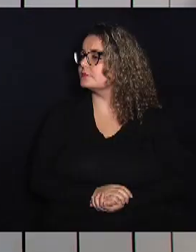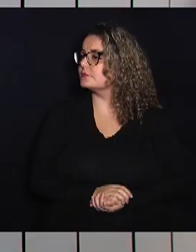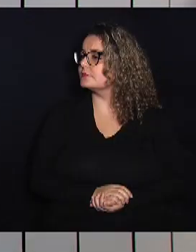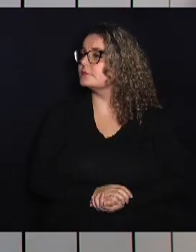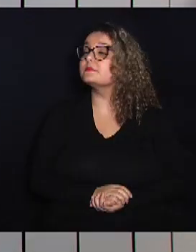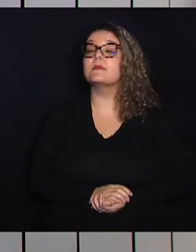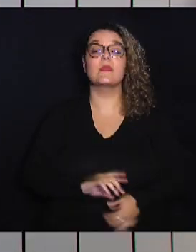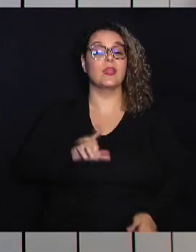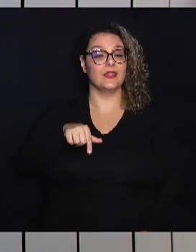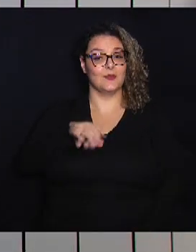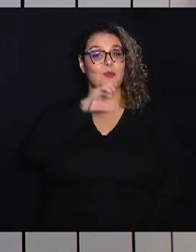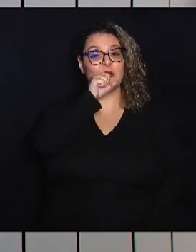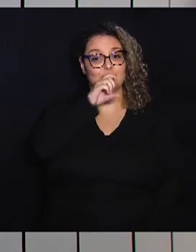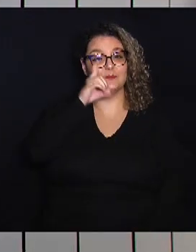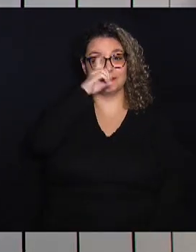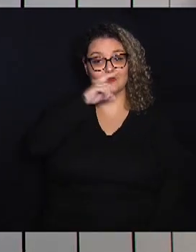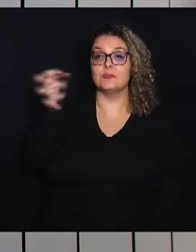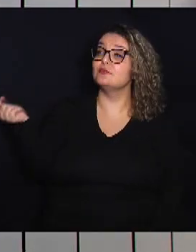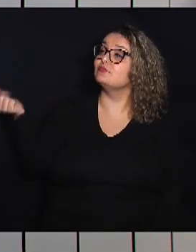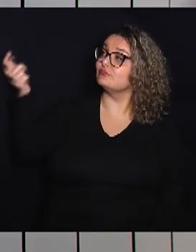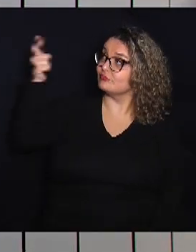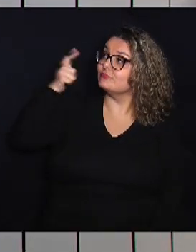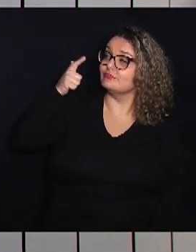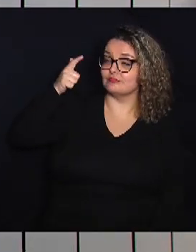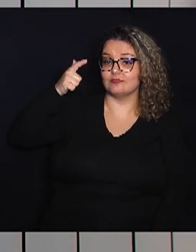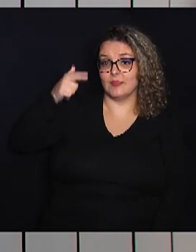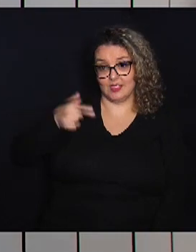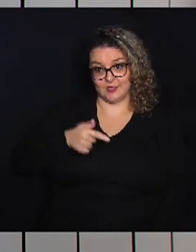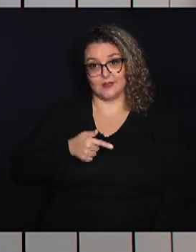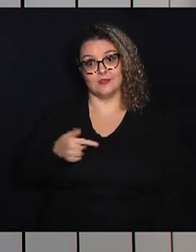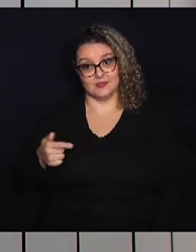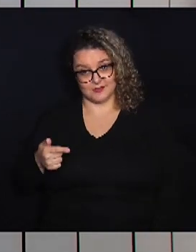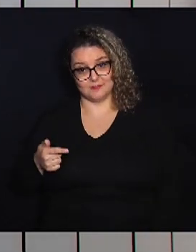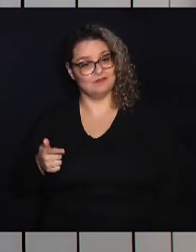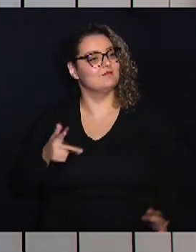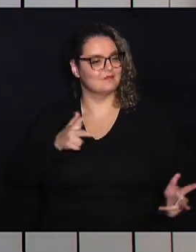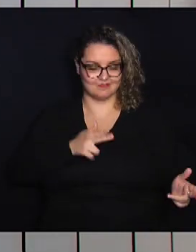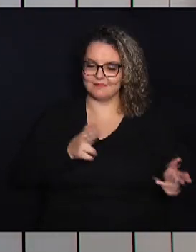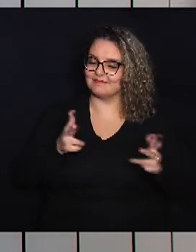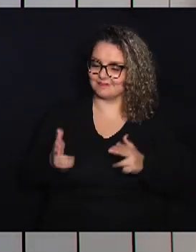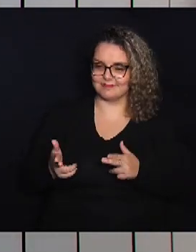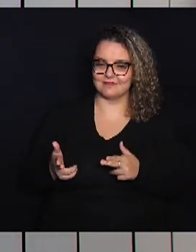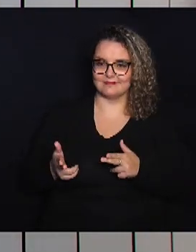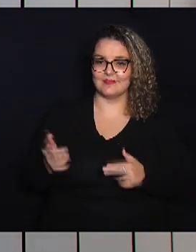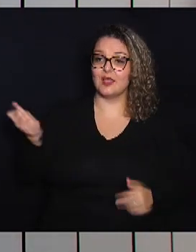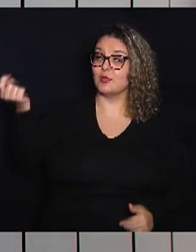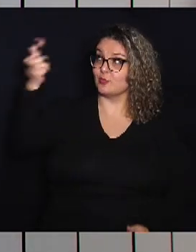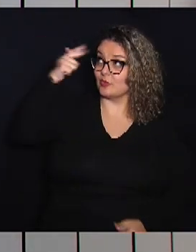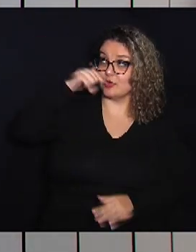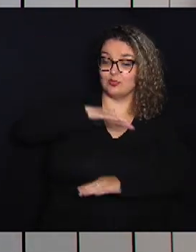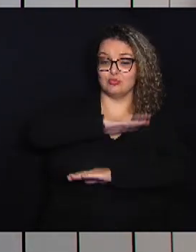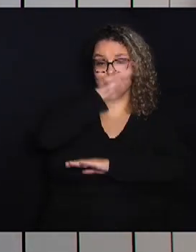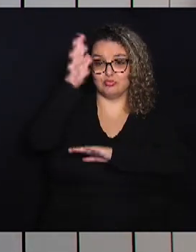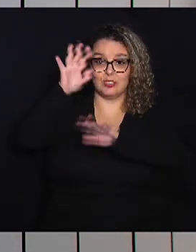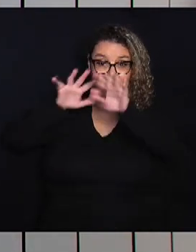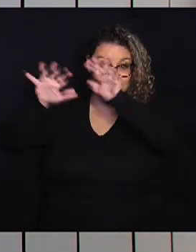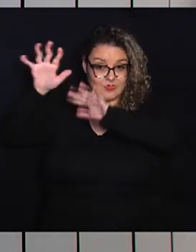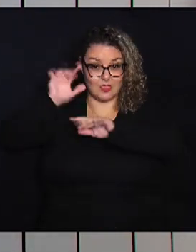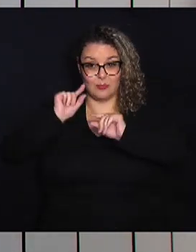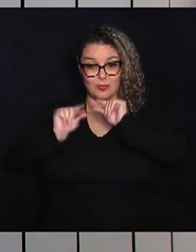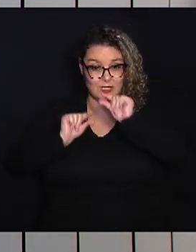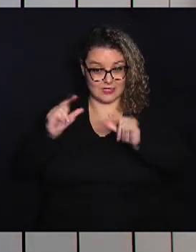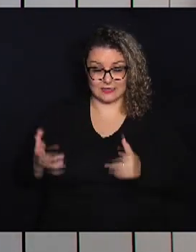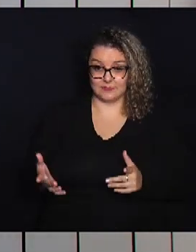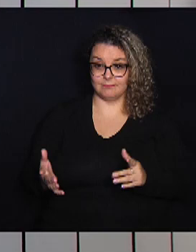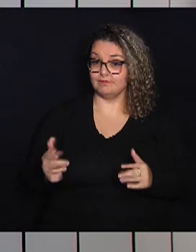Depois de um fim de semana ensolarado, a semana começa da mesma maneira, com o sol aparecendo entre poucas nuvens